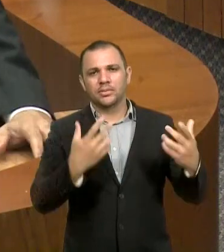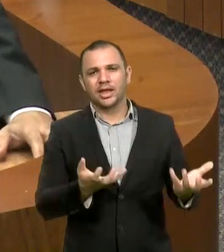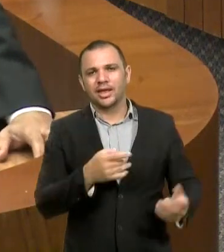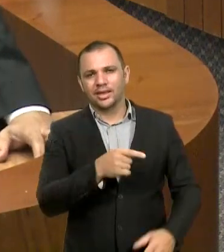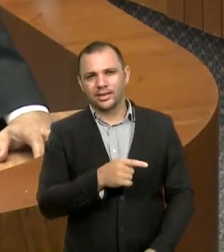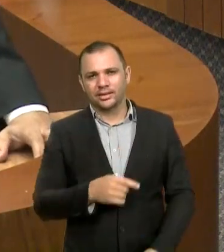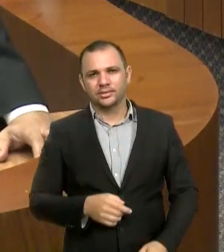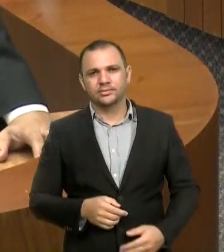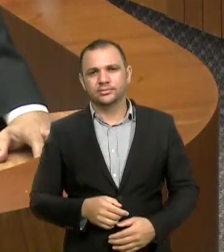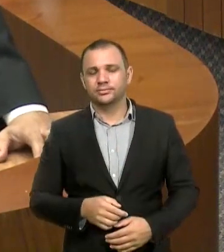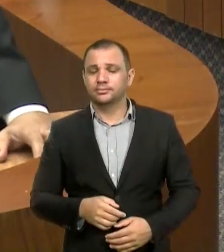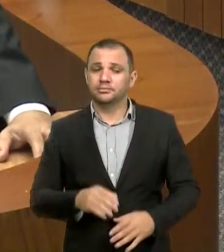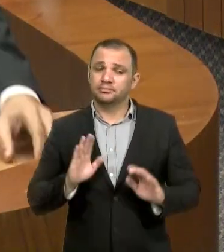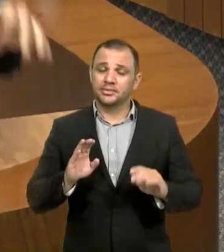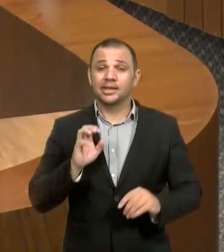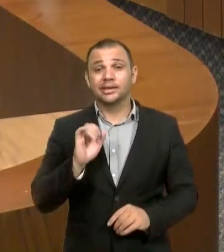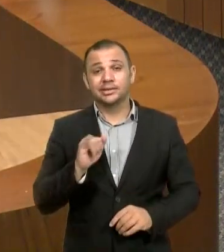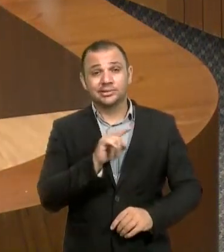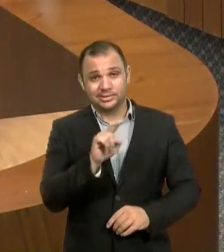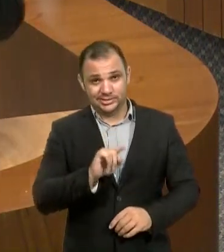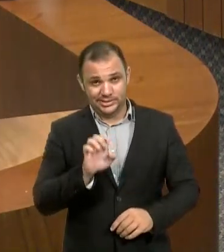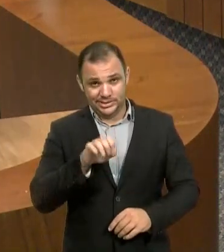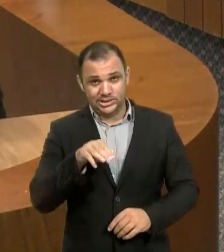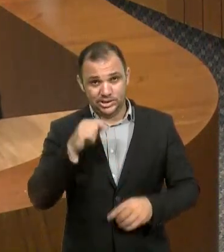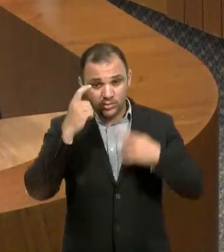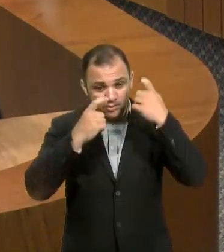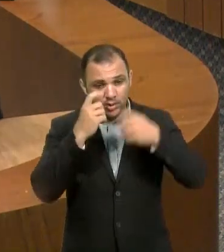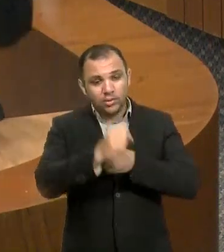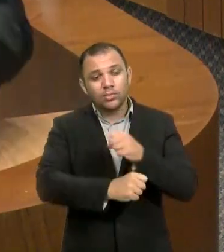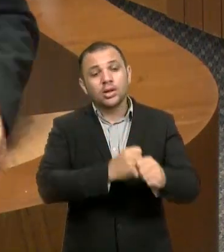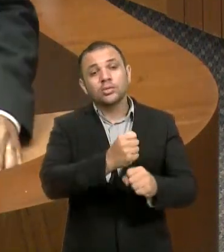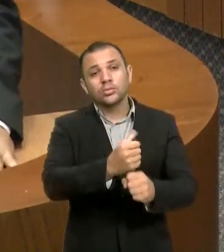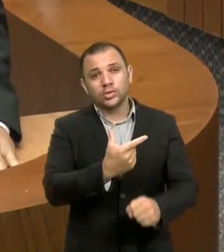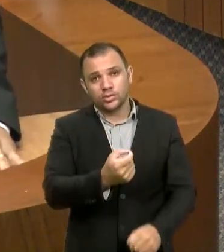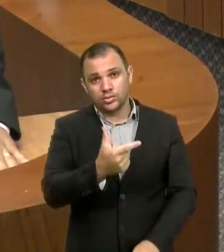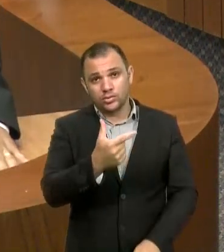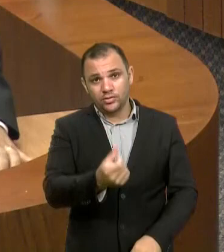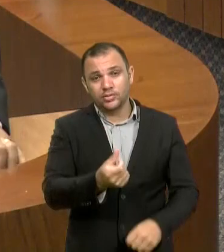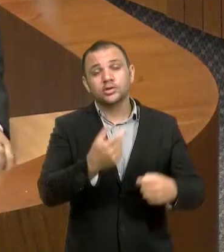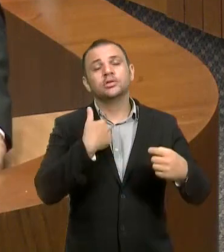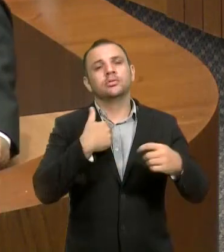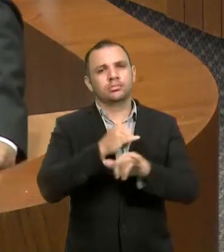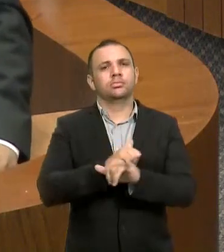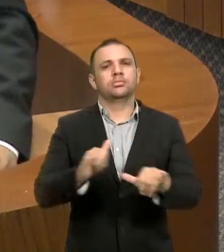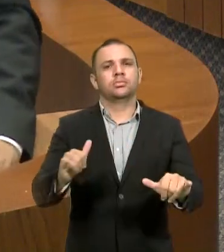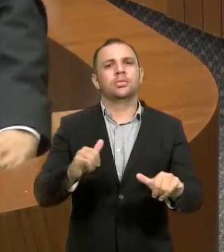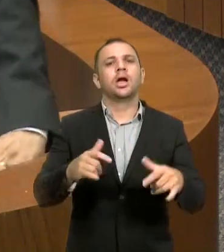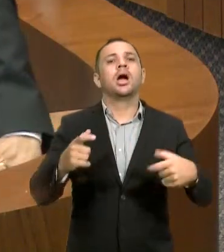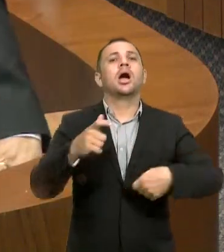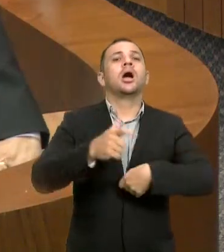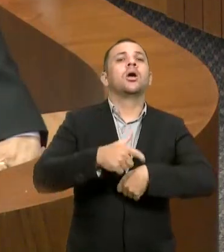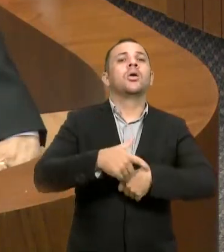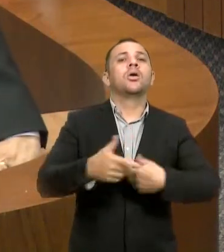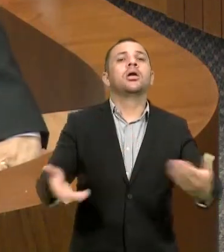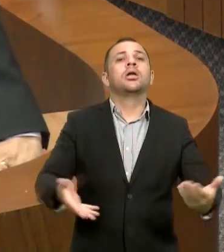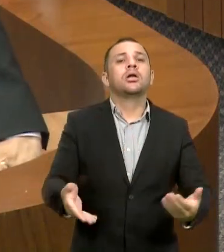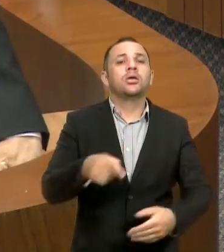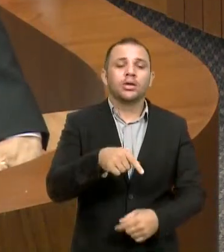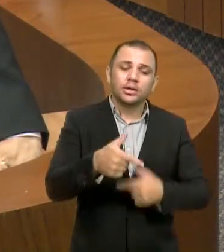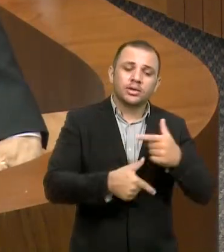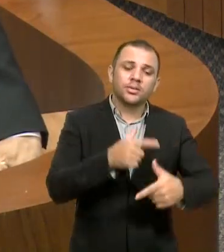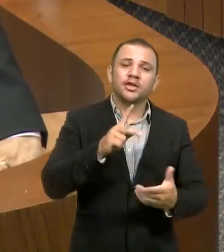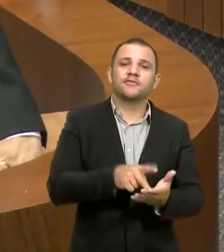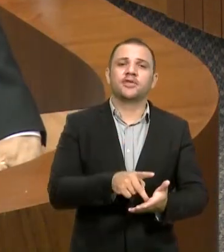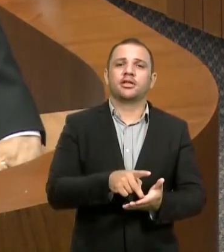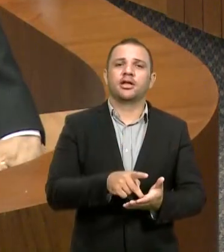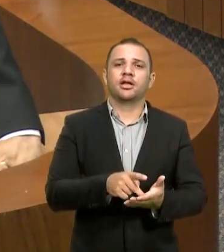com 2026, eu digo, é hora de descer do palanque, é hora de trabalhar de verdade,